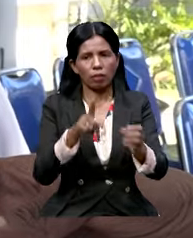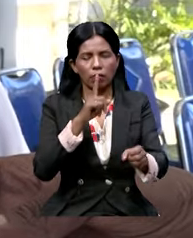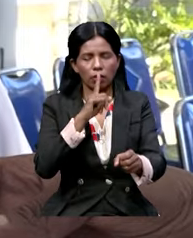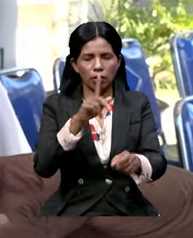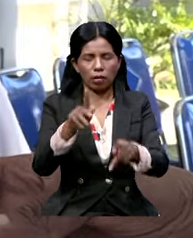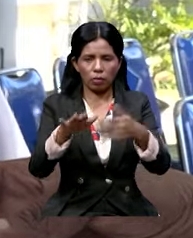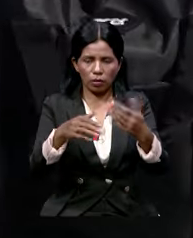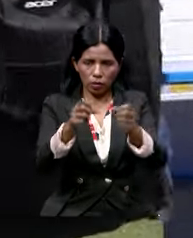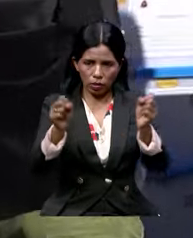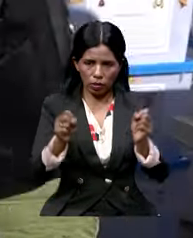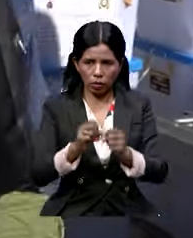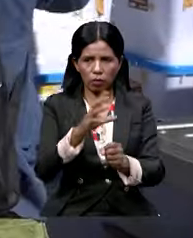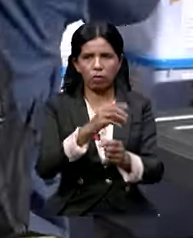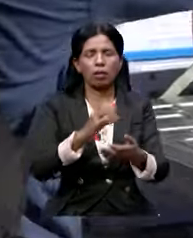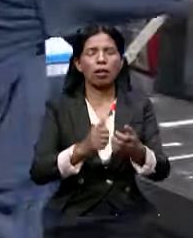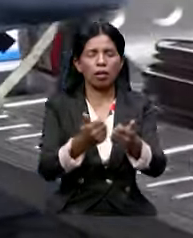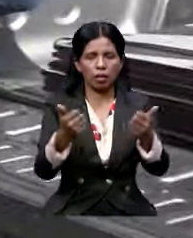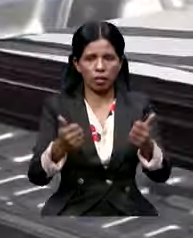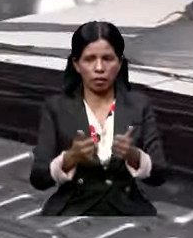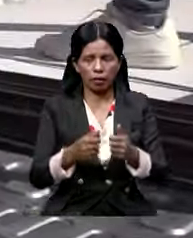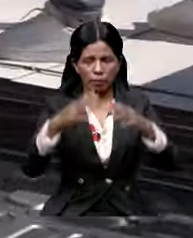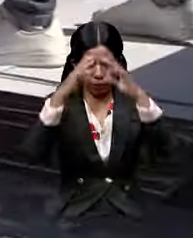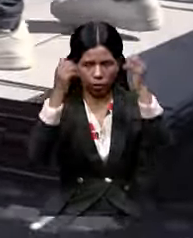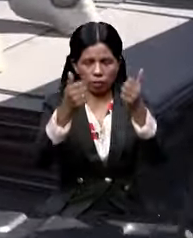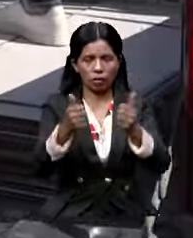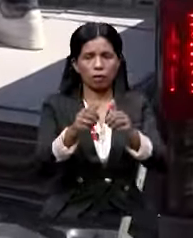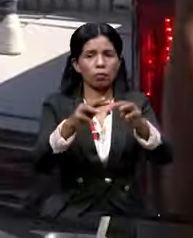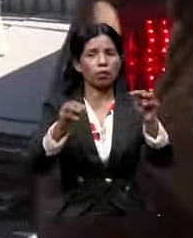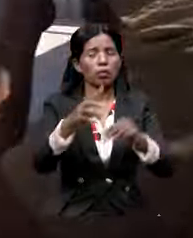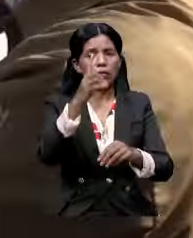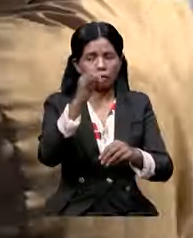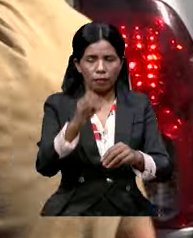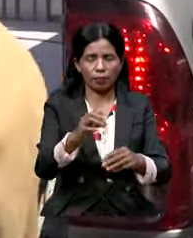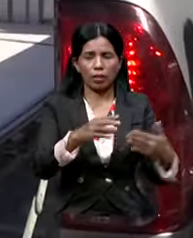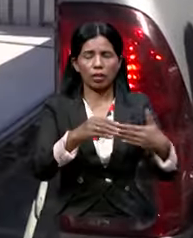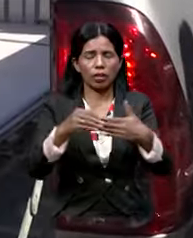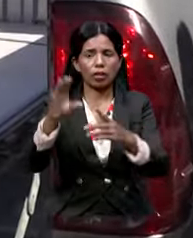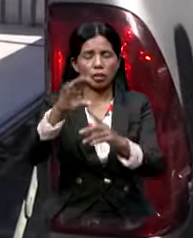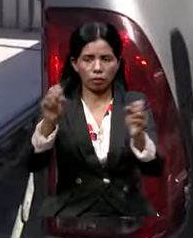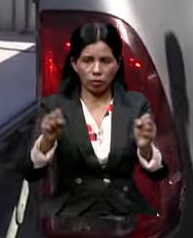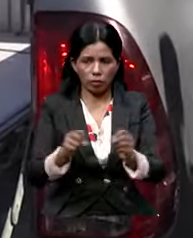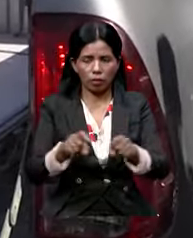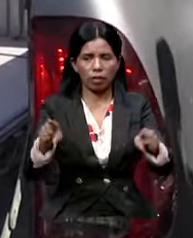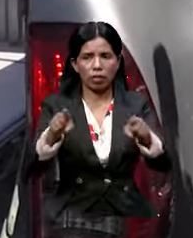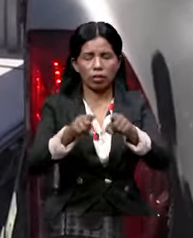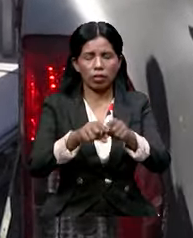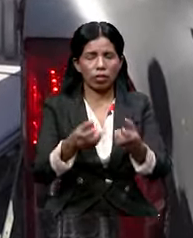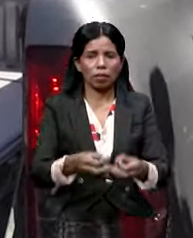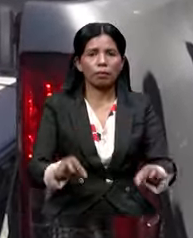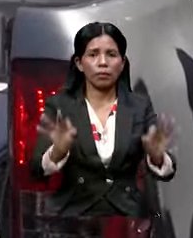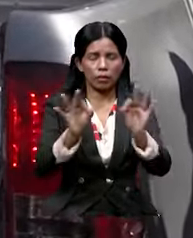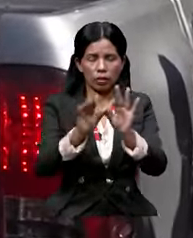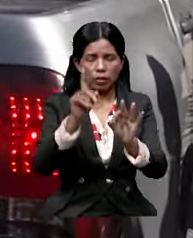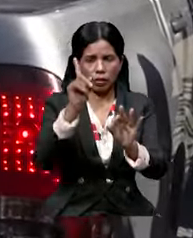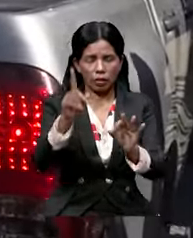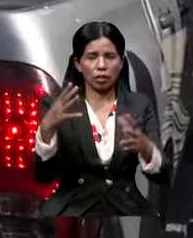ke suku no aldea de lar. Presidente Autoridade Município de Lihateten, liderança local, hanesan componente parte importante ida, kodi